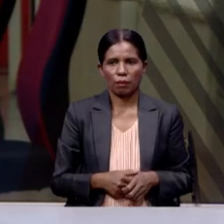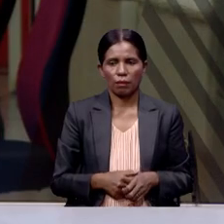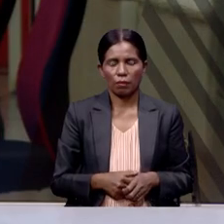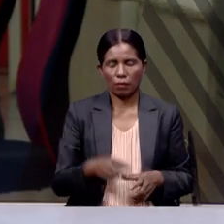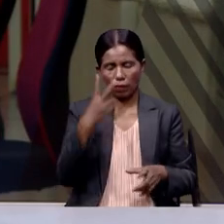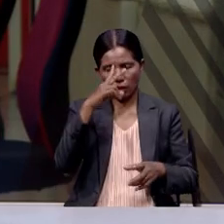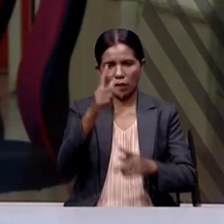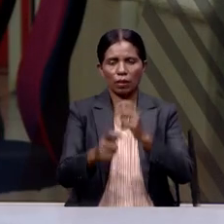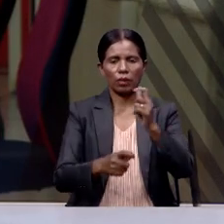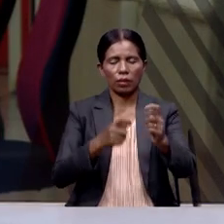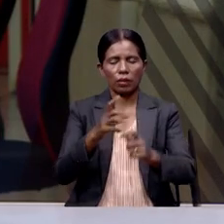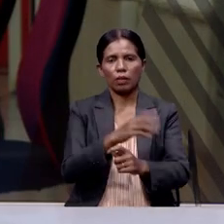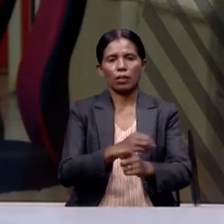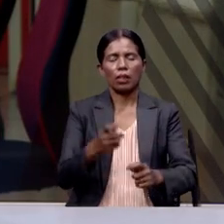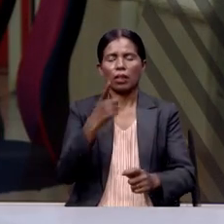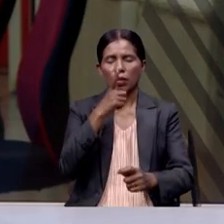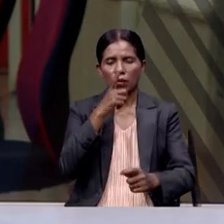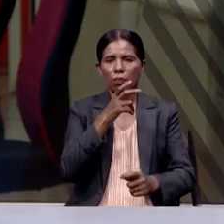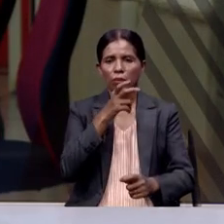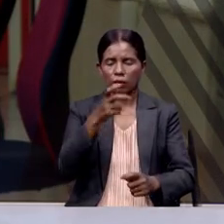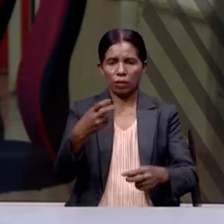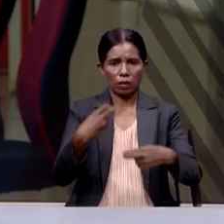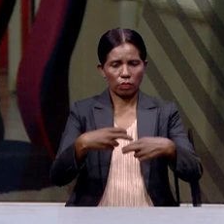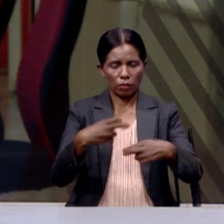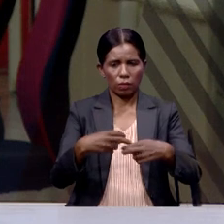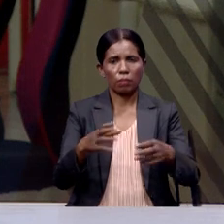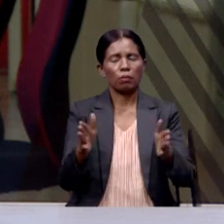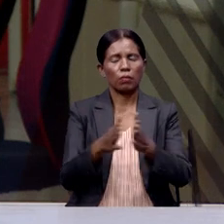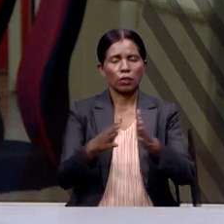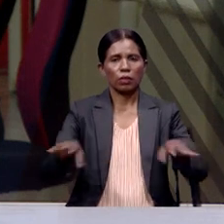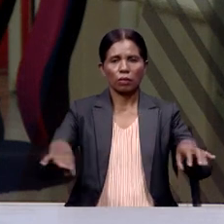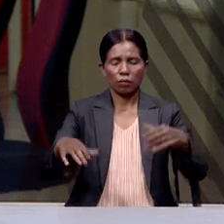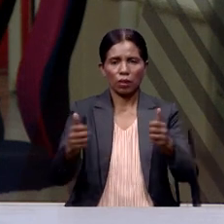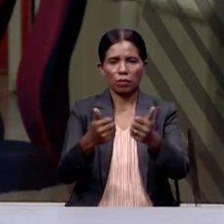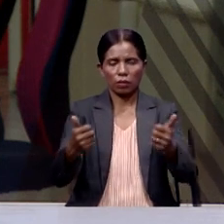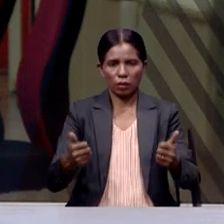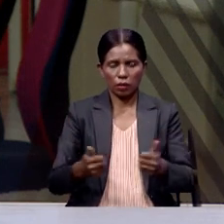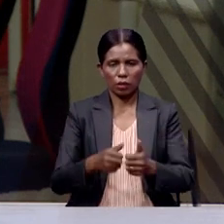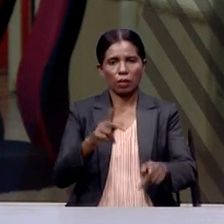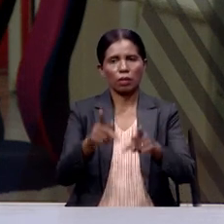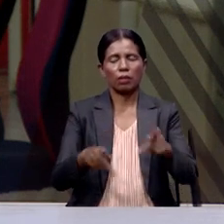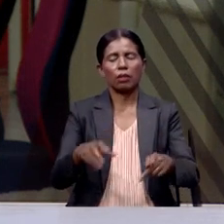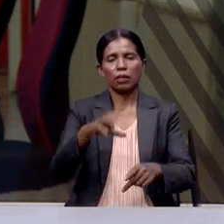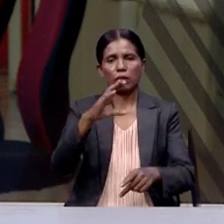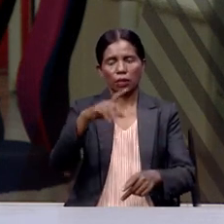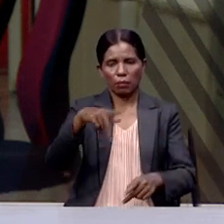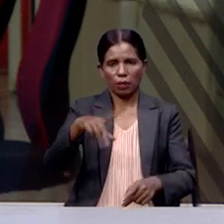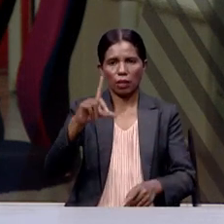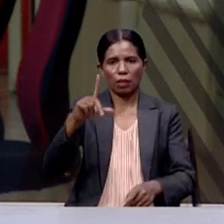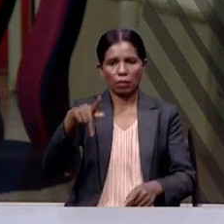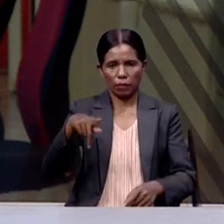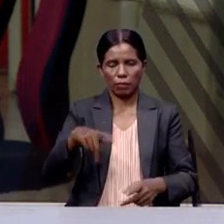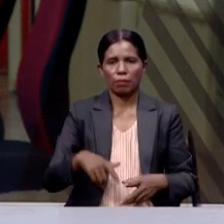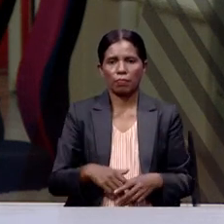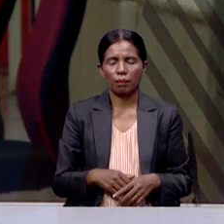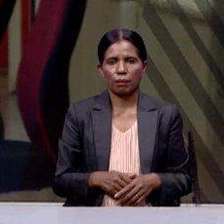evolução, tecnologia no Leão Português, se desafio para serviço à autoridade aduaneira comunidade CPLP.